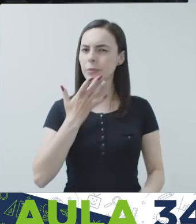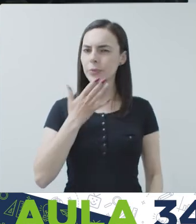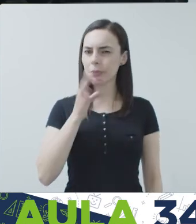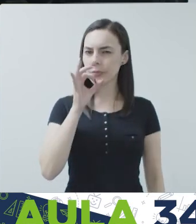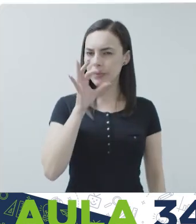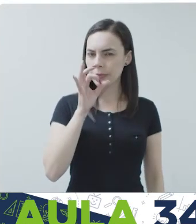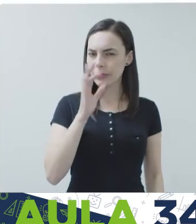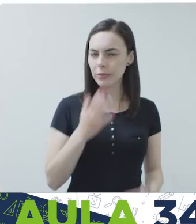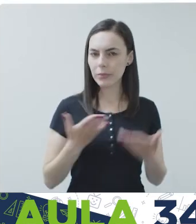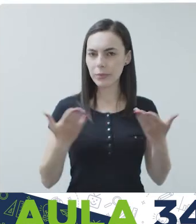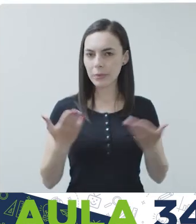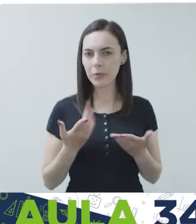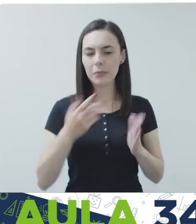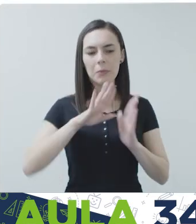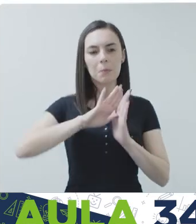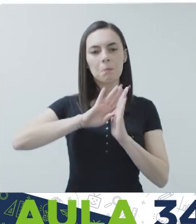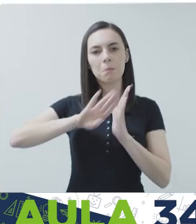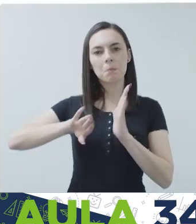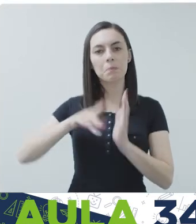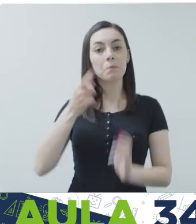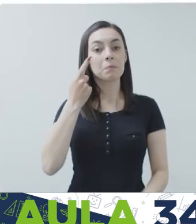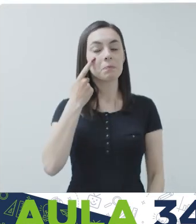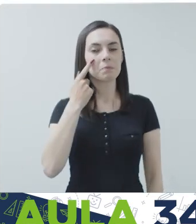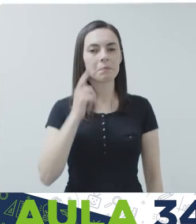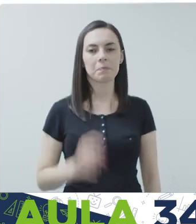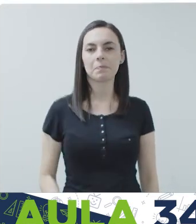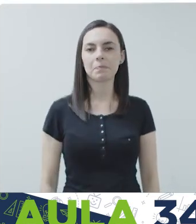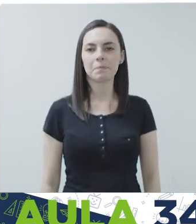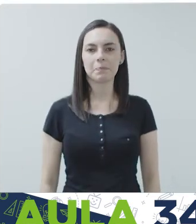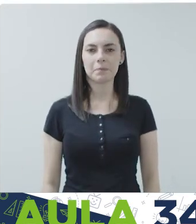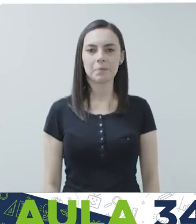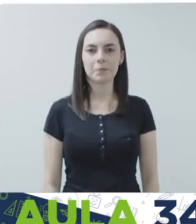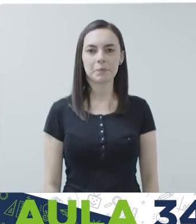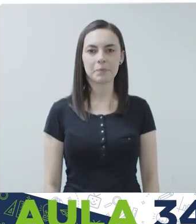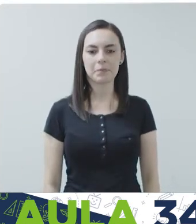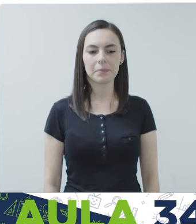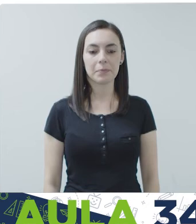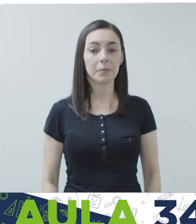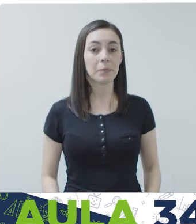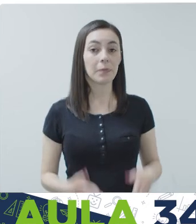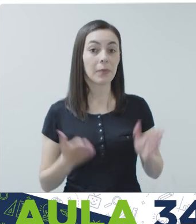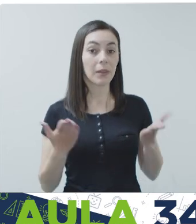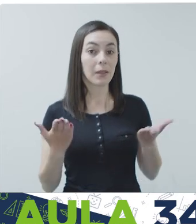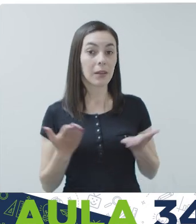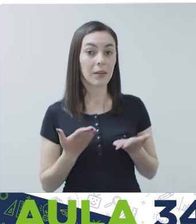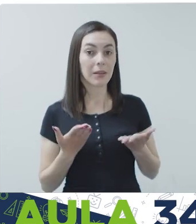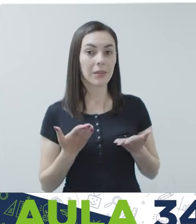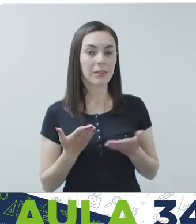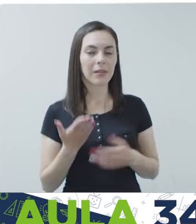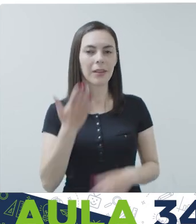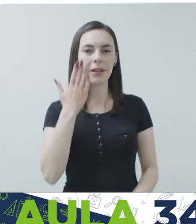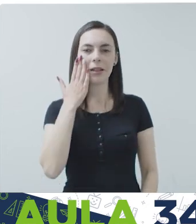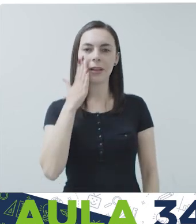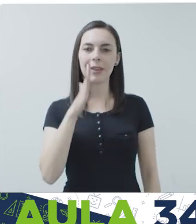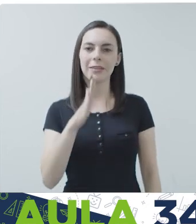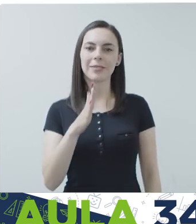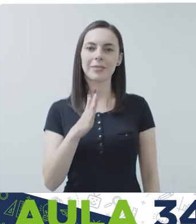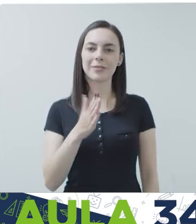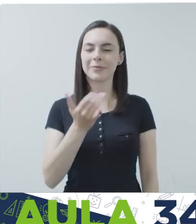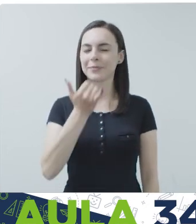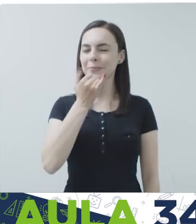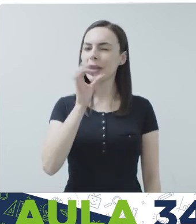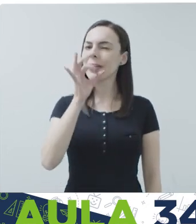Vamos tirar lá para ver o que tem. Vamos lá? Opa, fizemos a azul. A professora Márcia deixou a verde